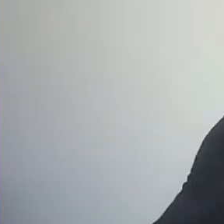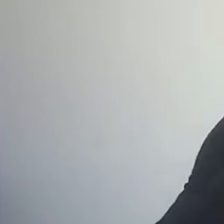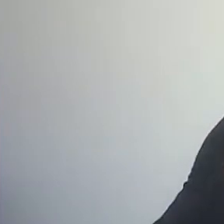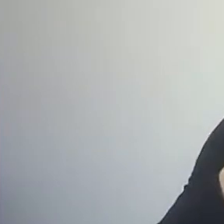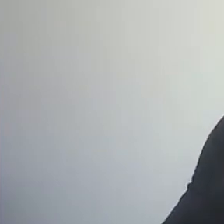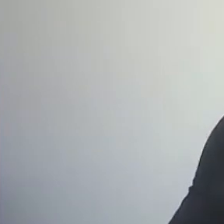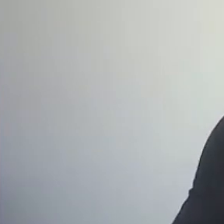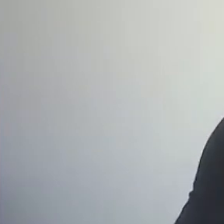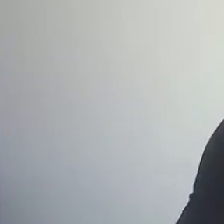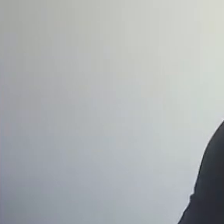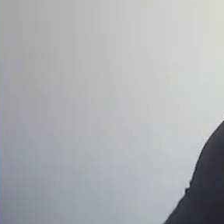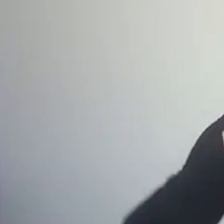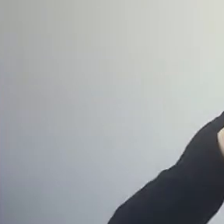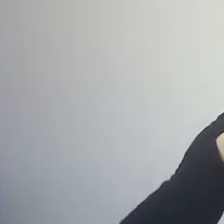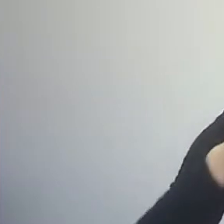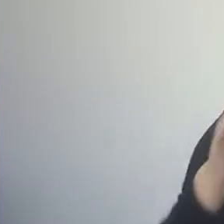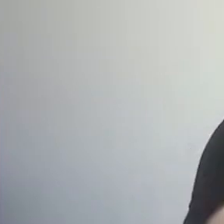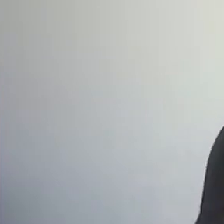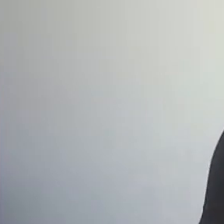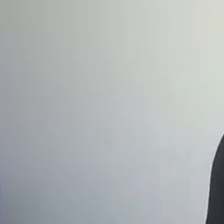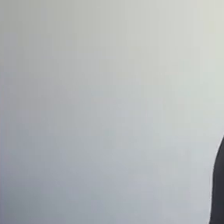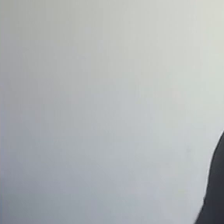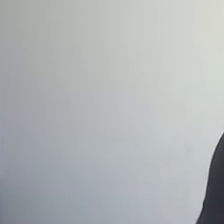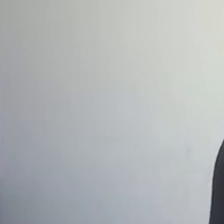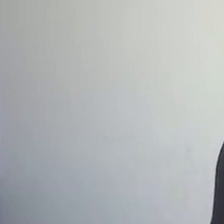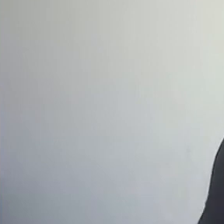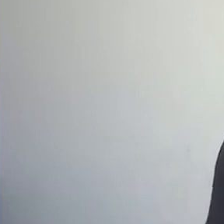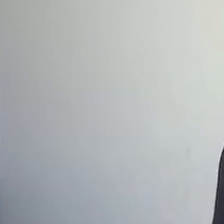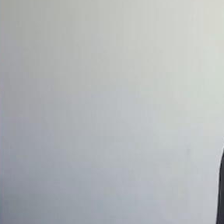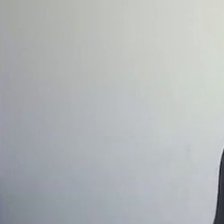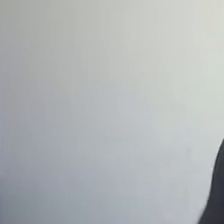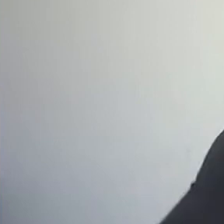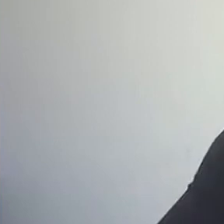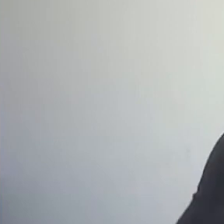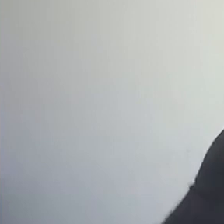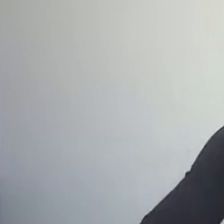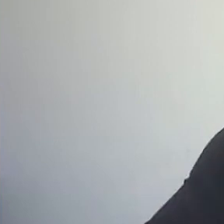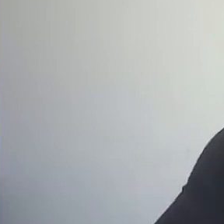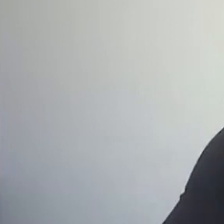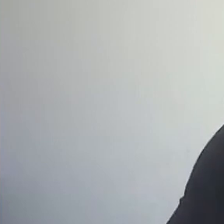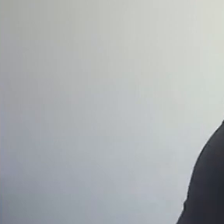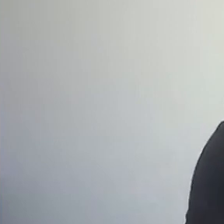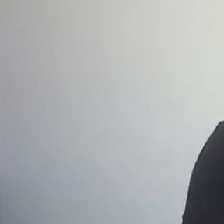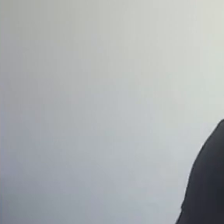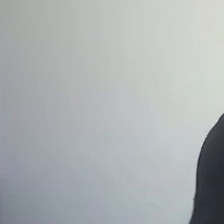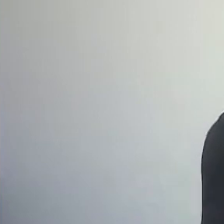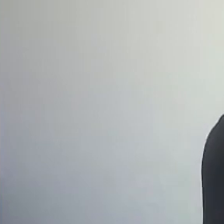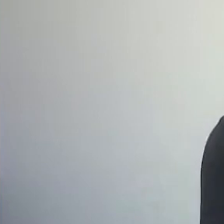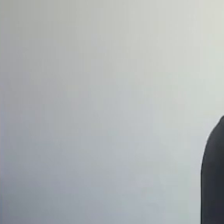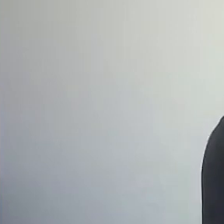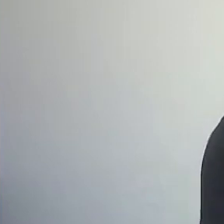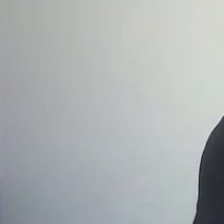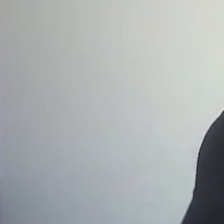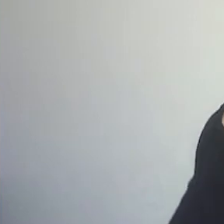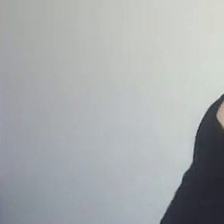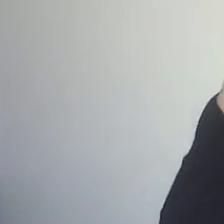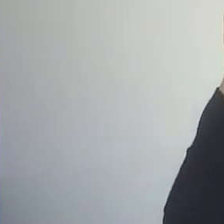Mas eu colocaria assim que a gente está colocando o centro no usuário, a gente